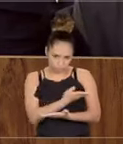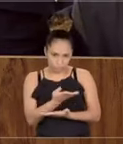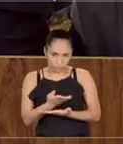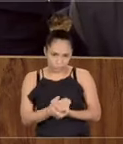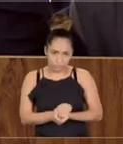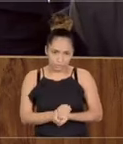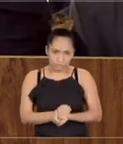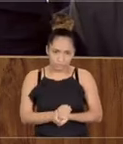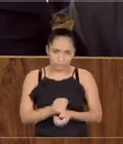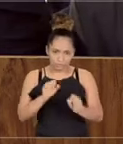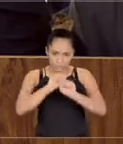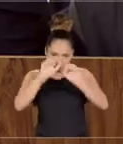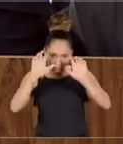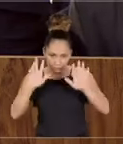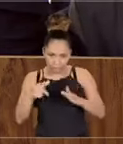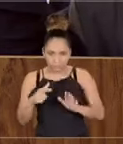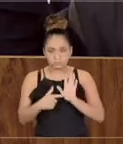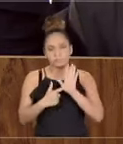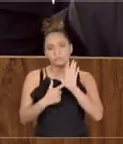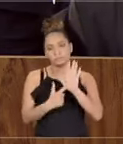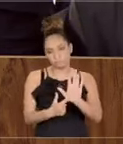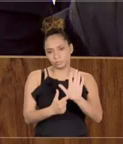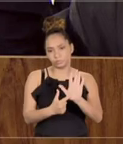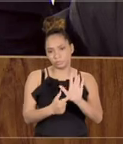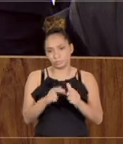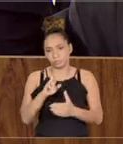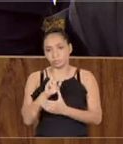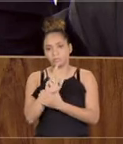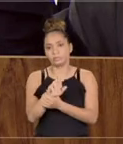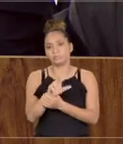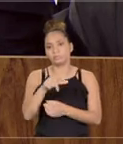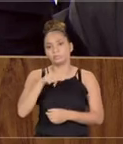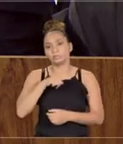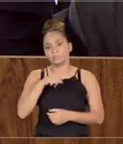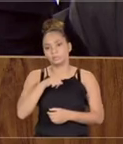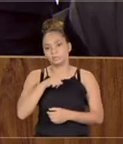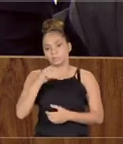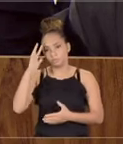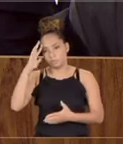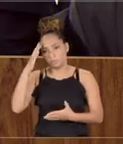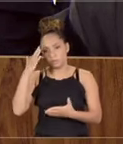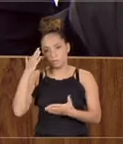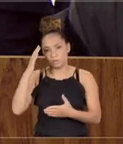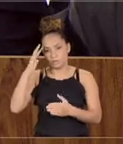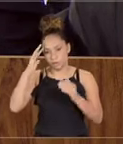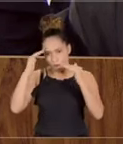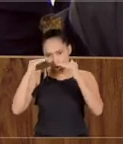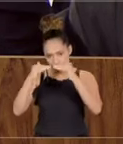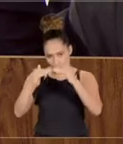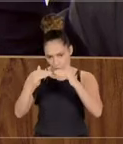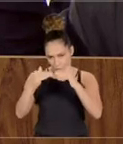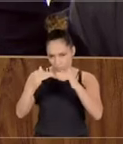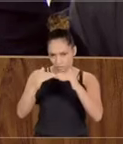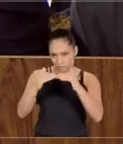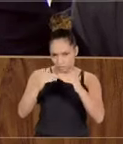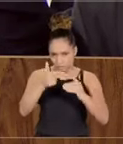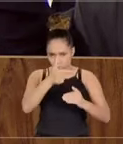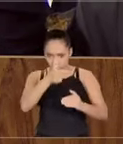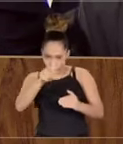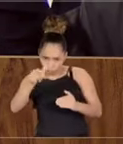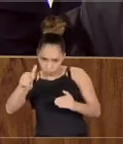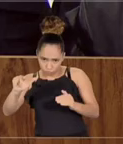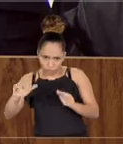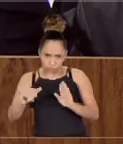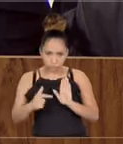também da clareza do que foi exposto pelo relator, houve uma assertiva dos outros representados de